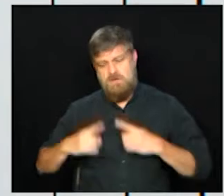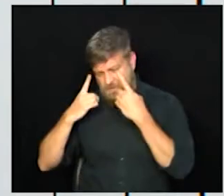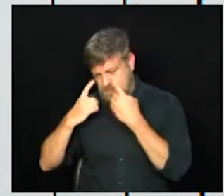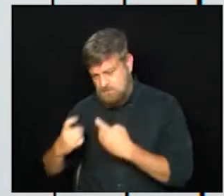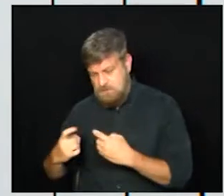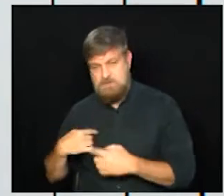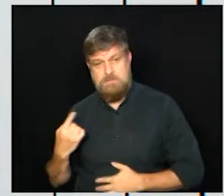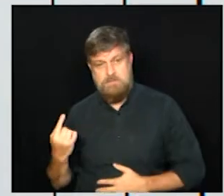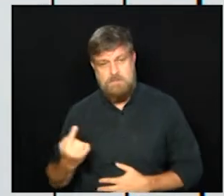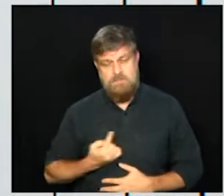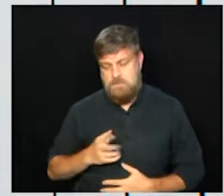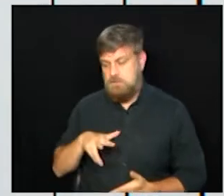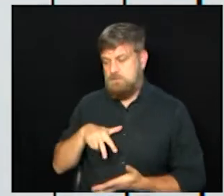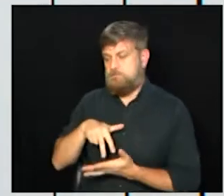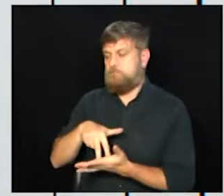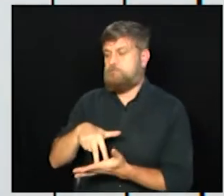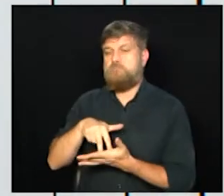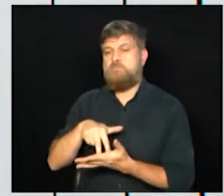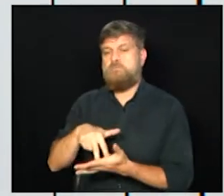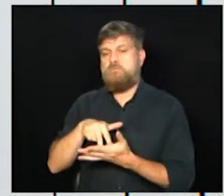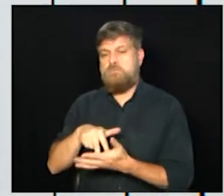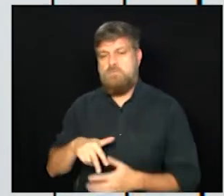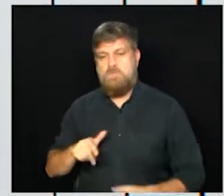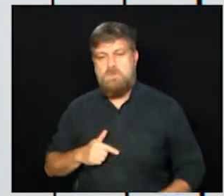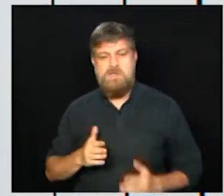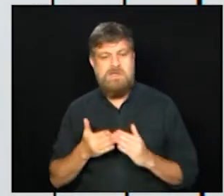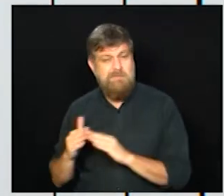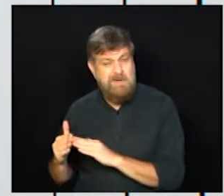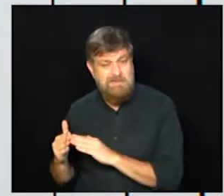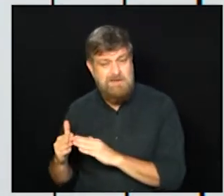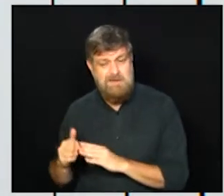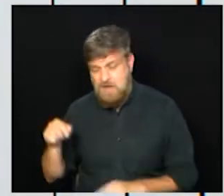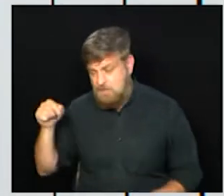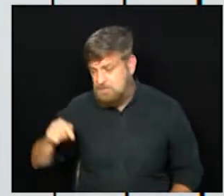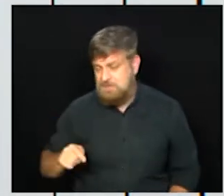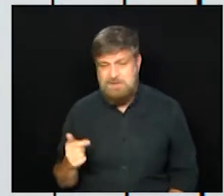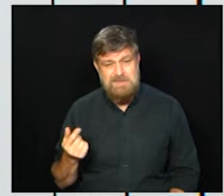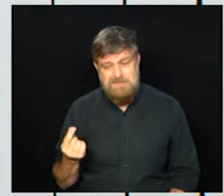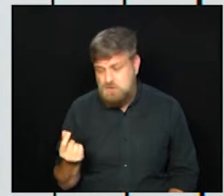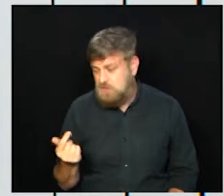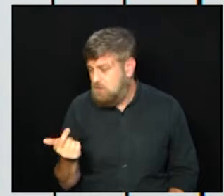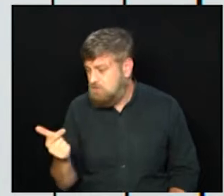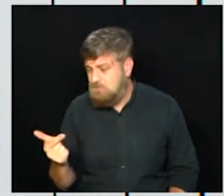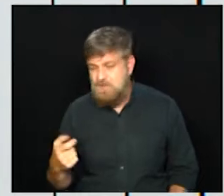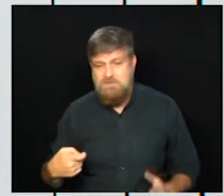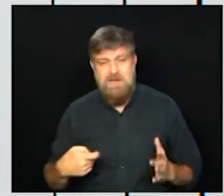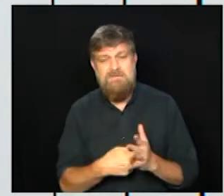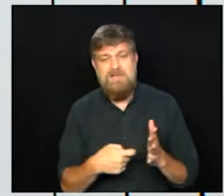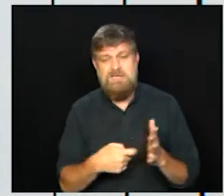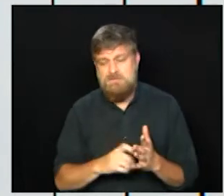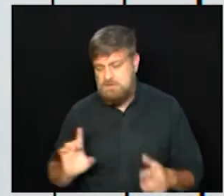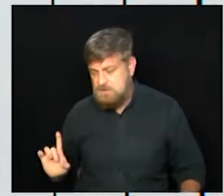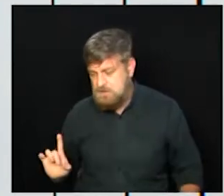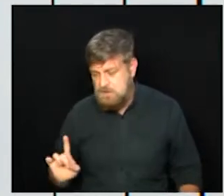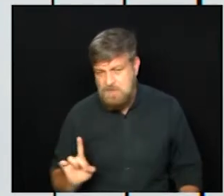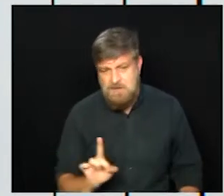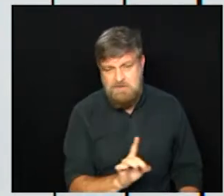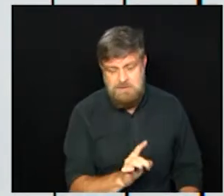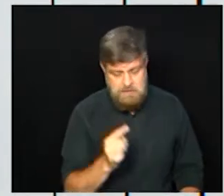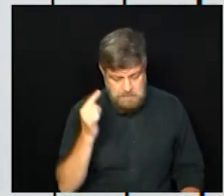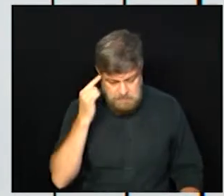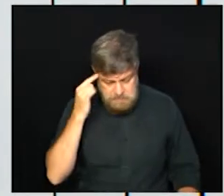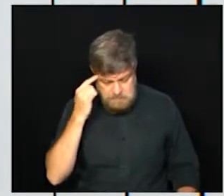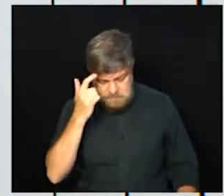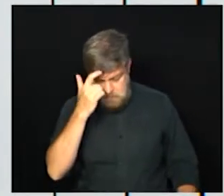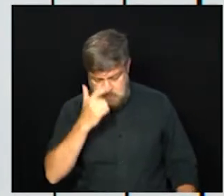ser alguém da periferia, que não tem condições, você chega para fazer a denúncia, você já chega na cabeça assim, mas